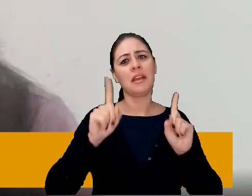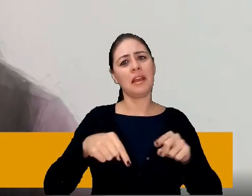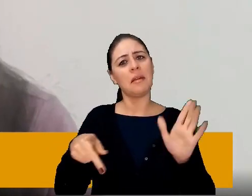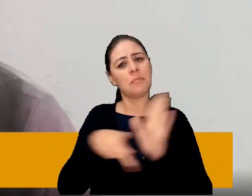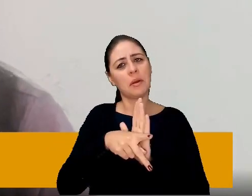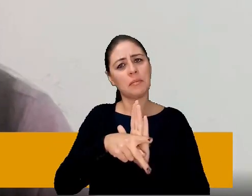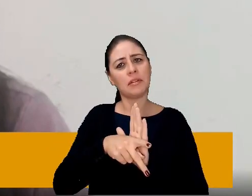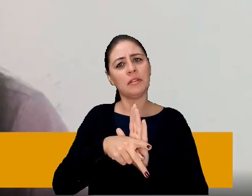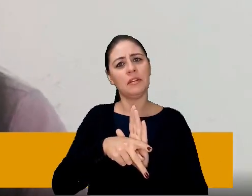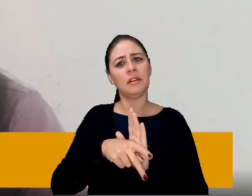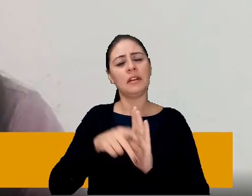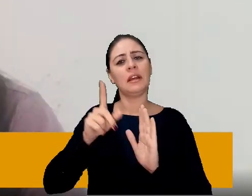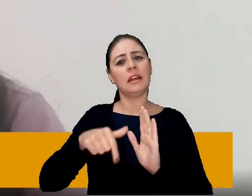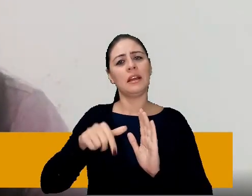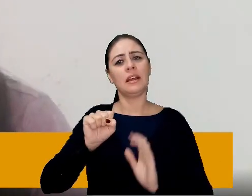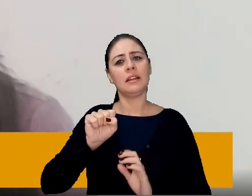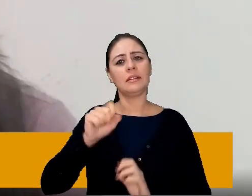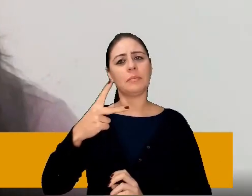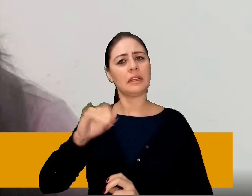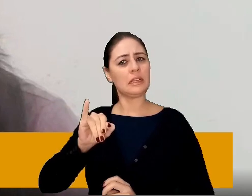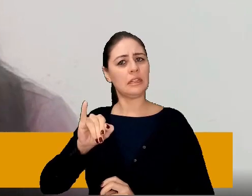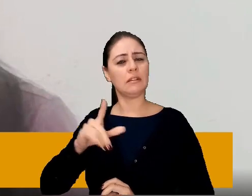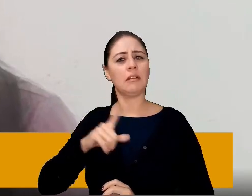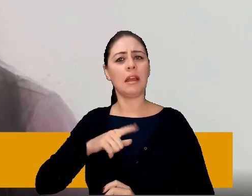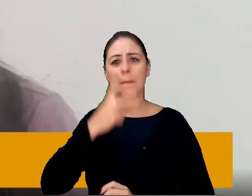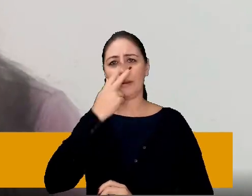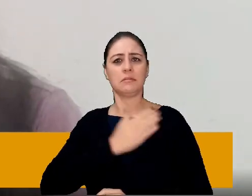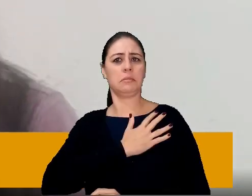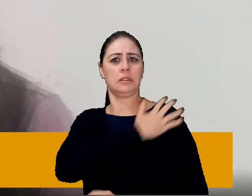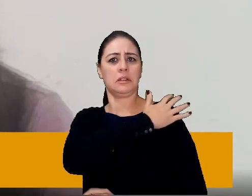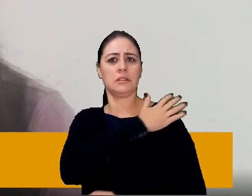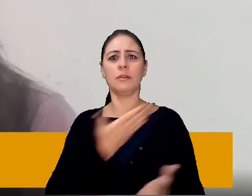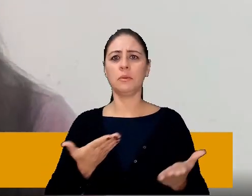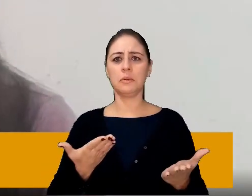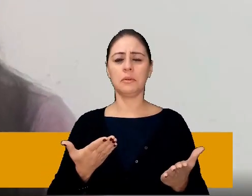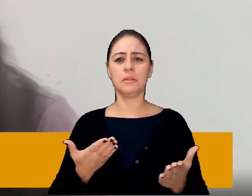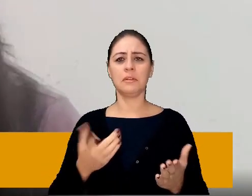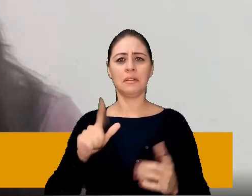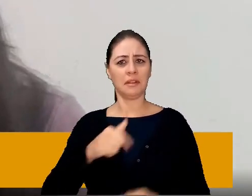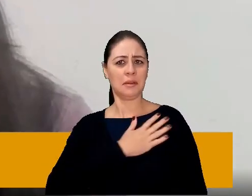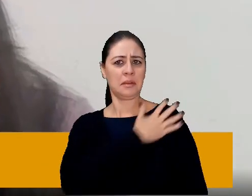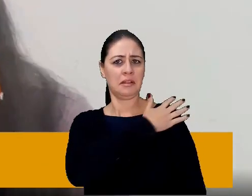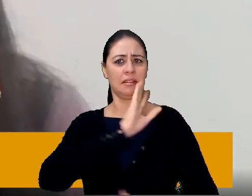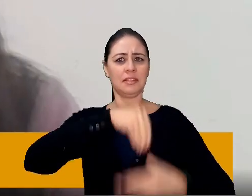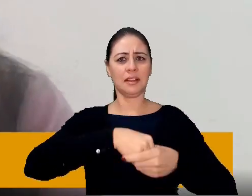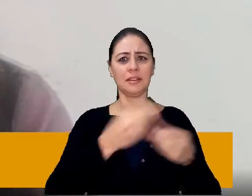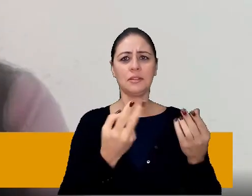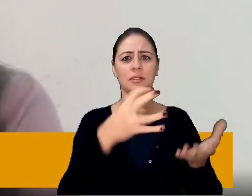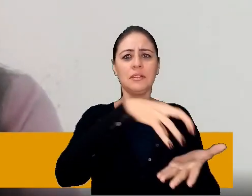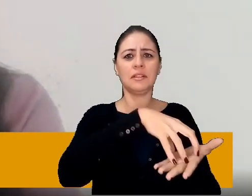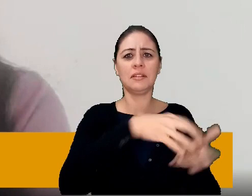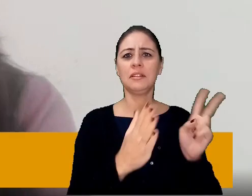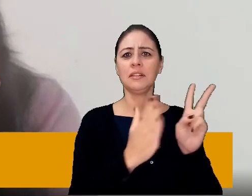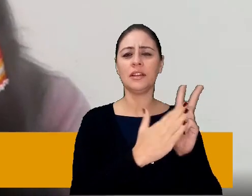cadeia é herança do SPI, do Serviço de Proteção Indígena, né? Militarização, quando os militares estavam dentro das áreas